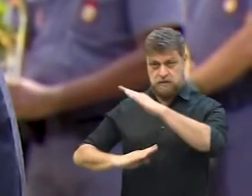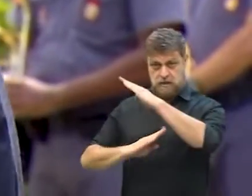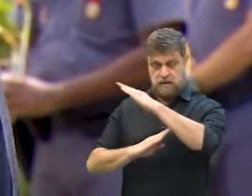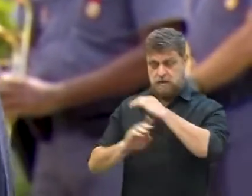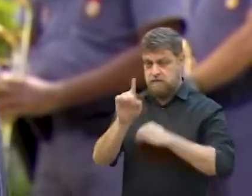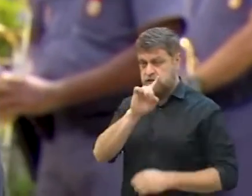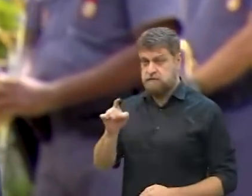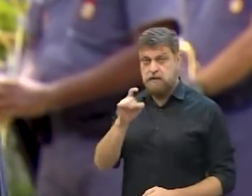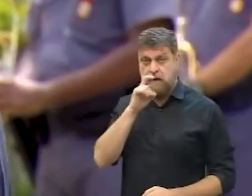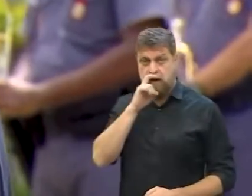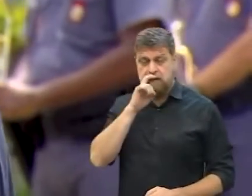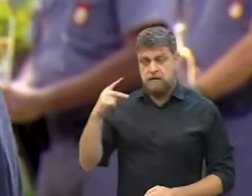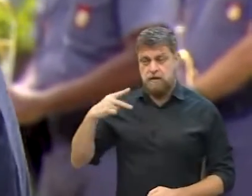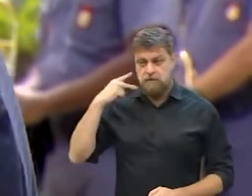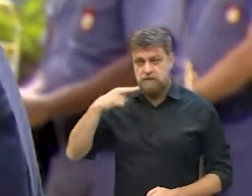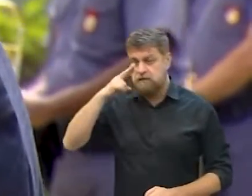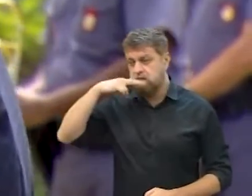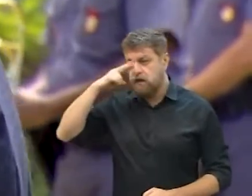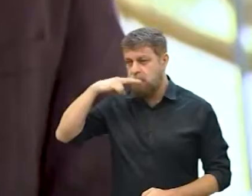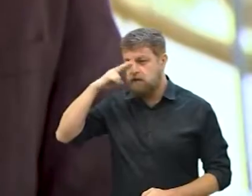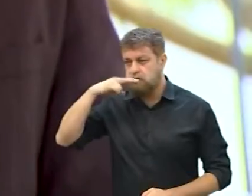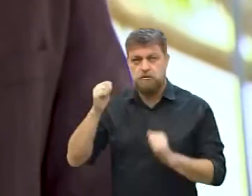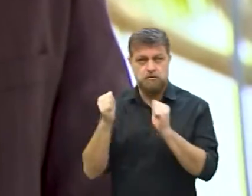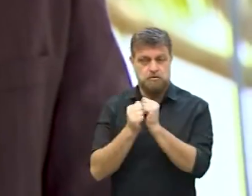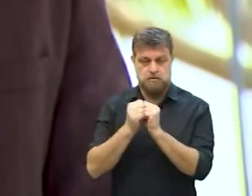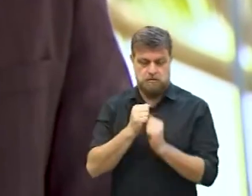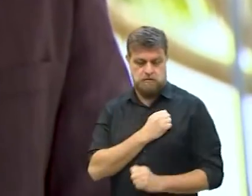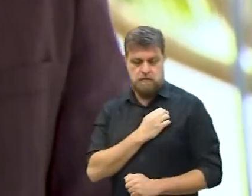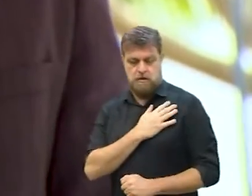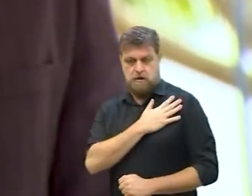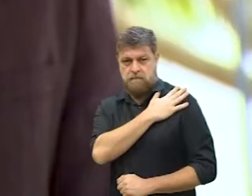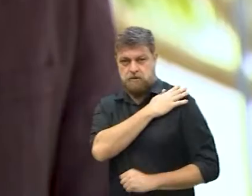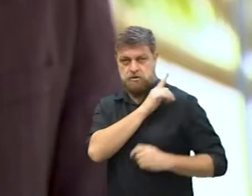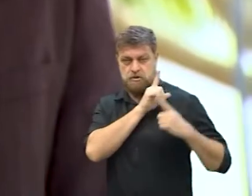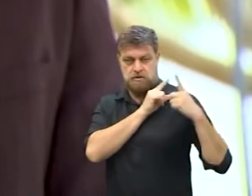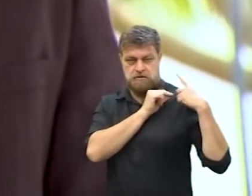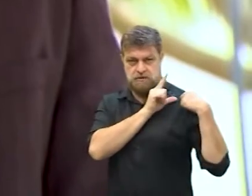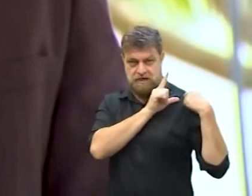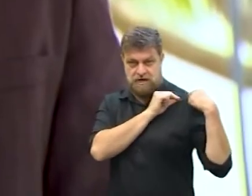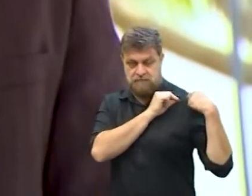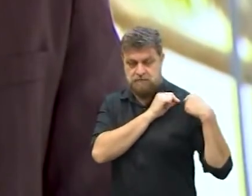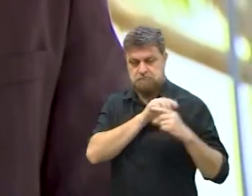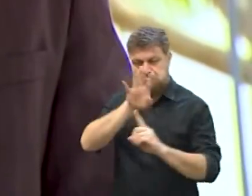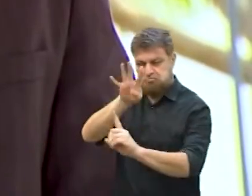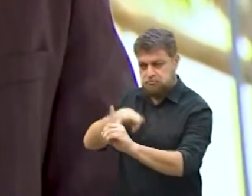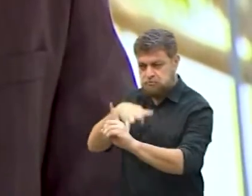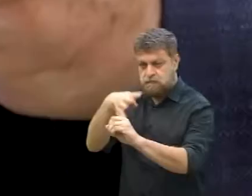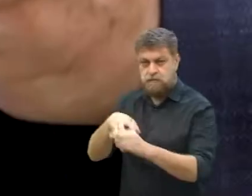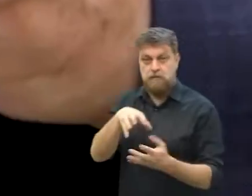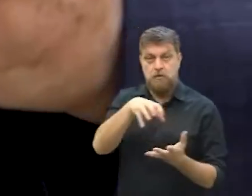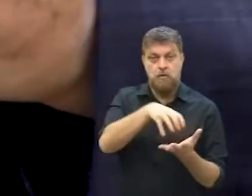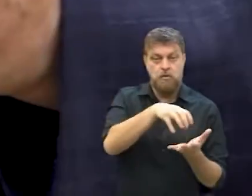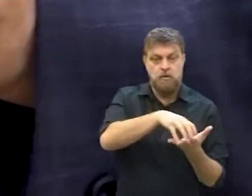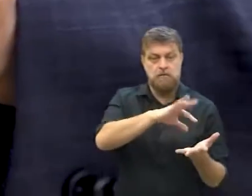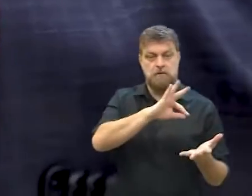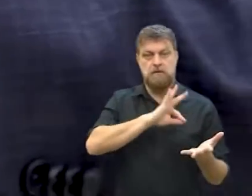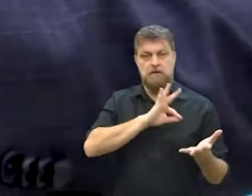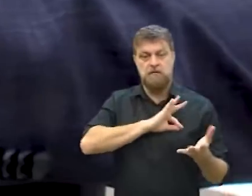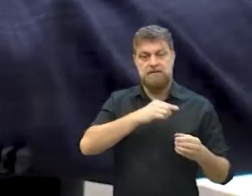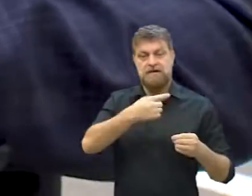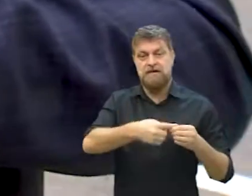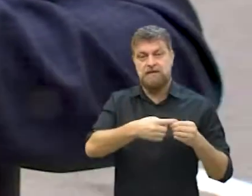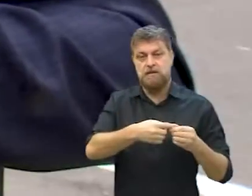O presidente da Câmara, Zé Carlos, e os vereadores Arnaldo Salvetti e Major Jaime foram homenageados pelo Comando